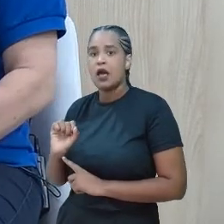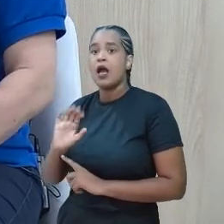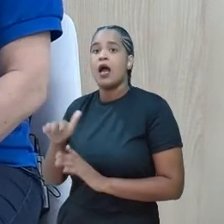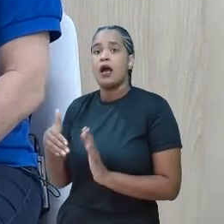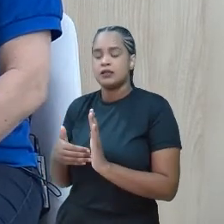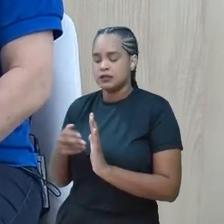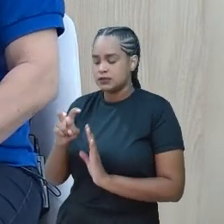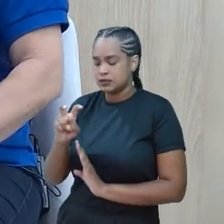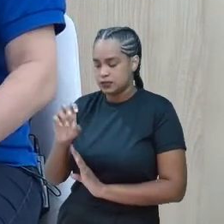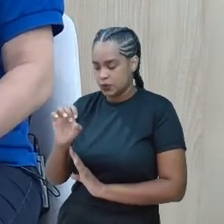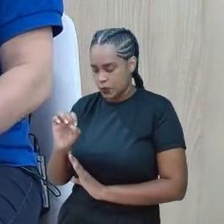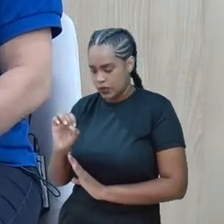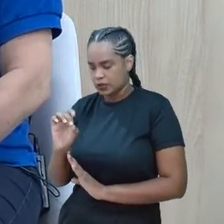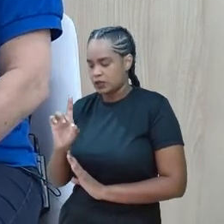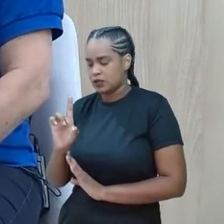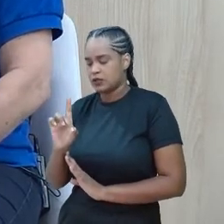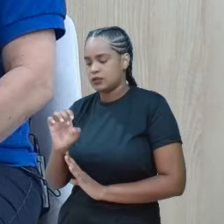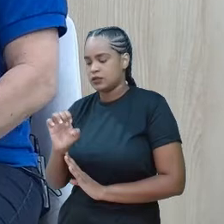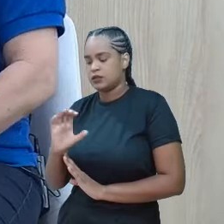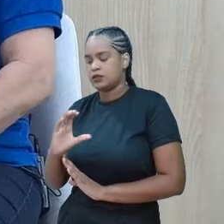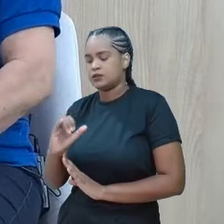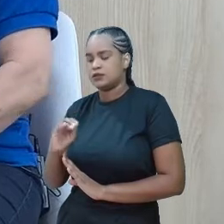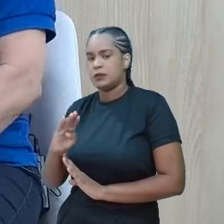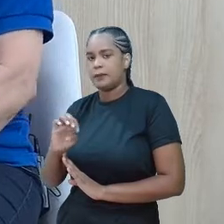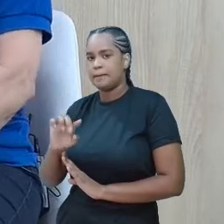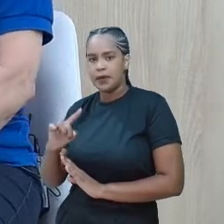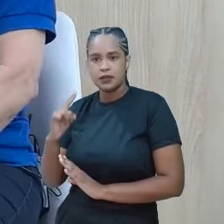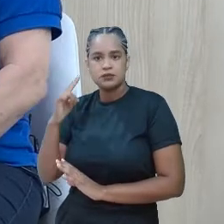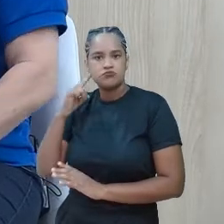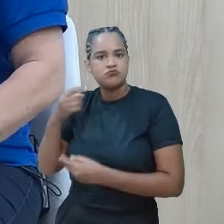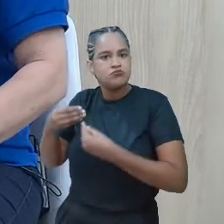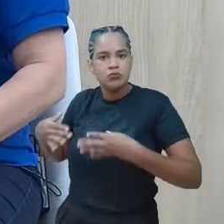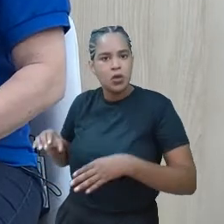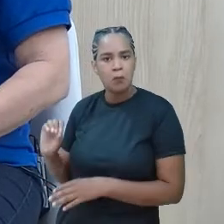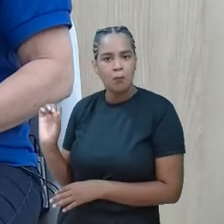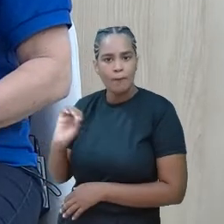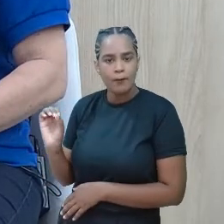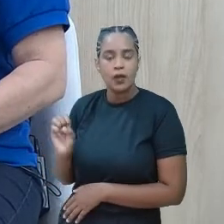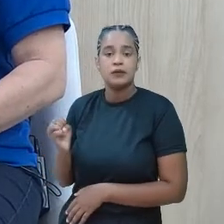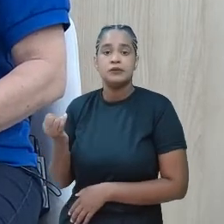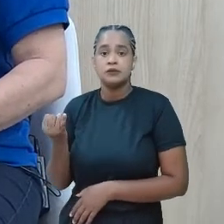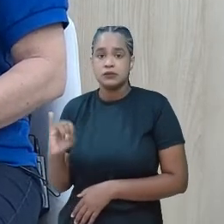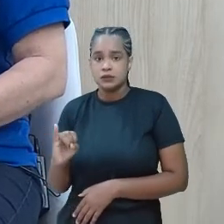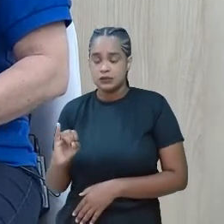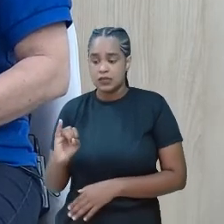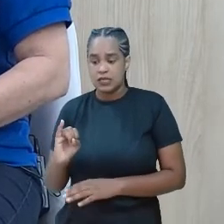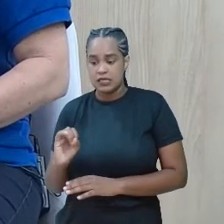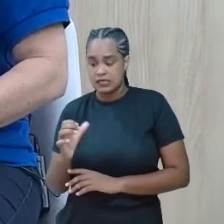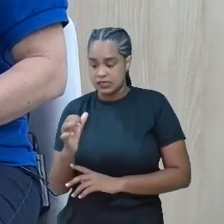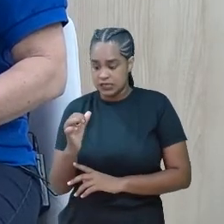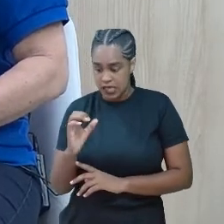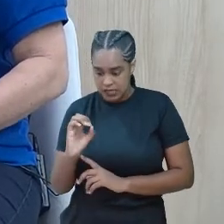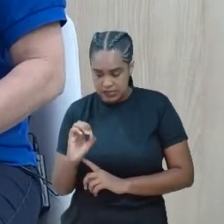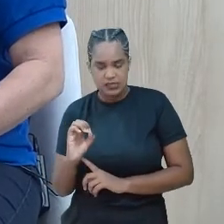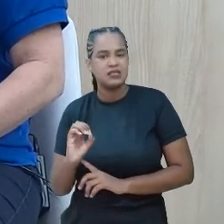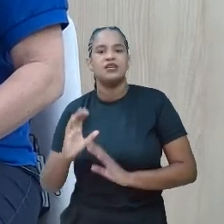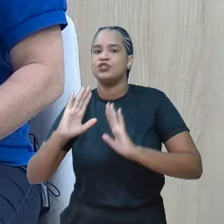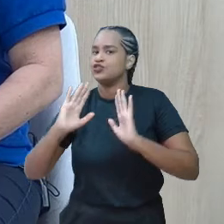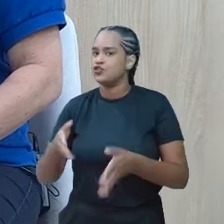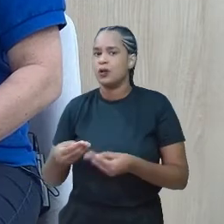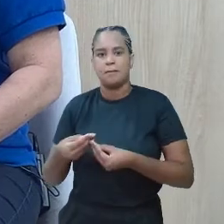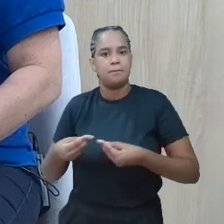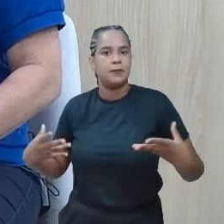50 decibéis, eles não vão atingir a nossa audição, né? Então, quando a gente viu que até 60, quando é 60, já